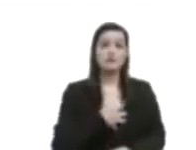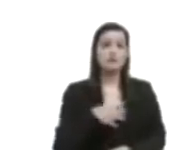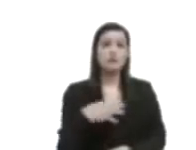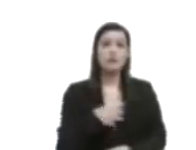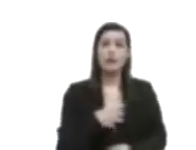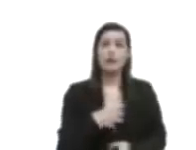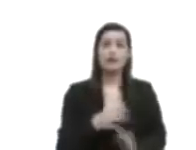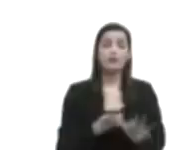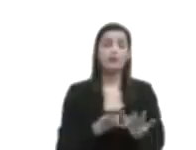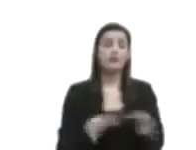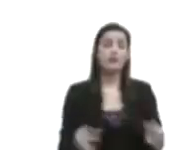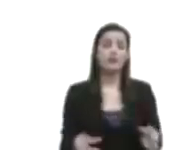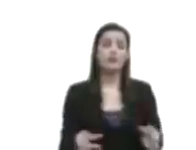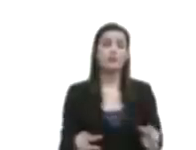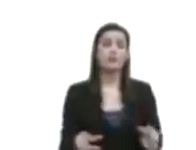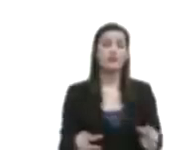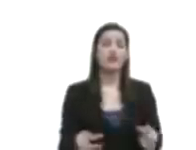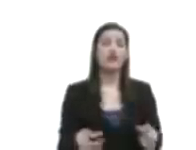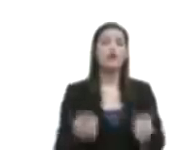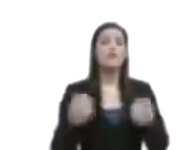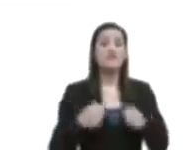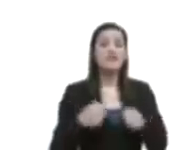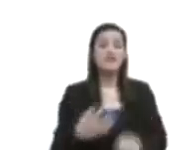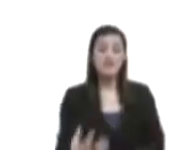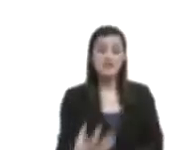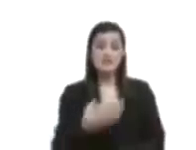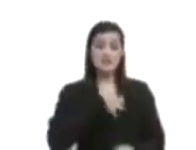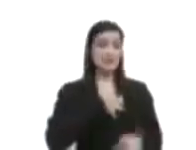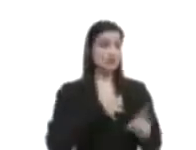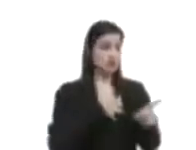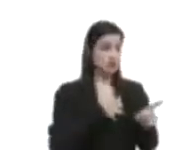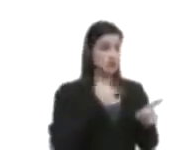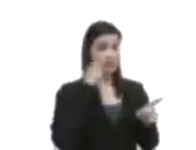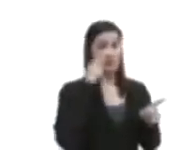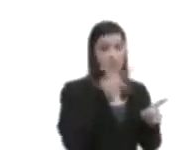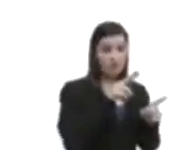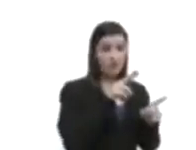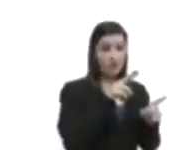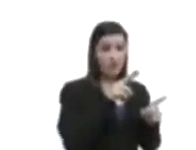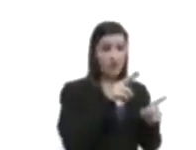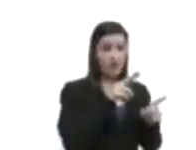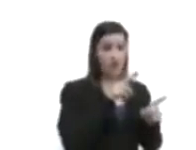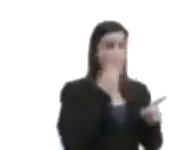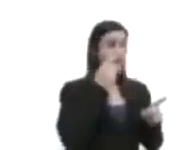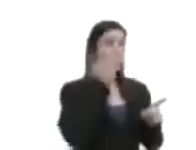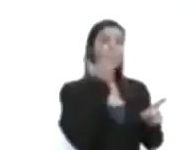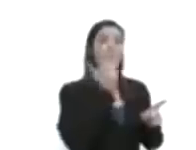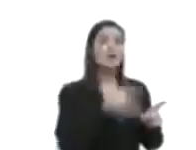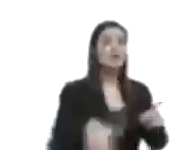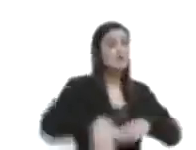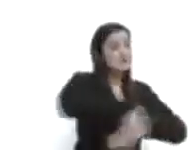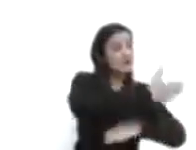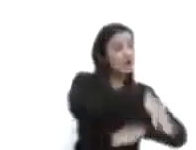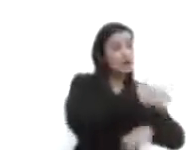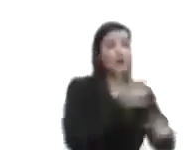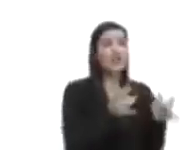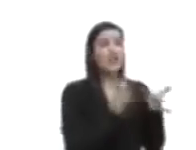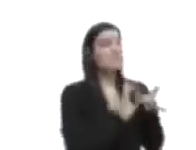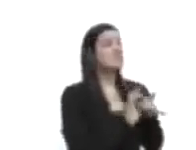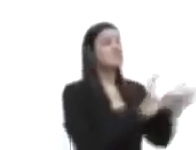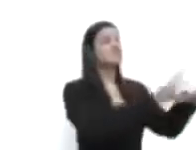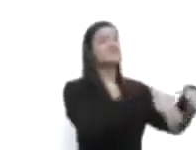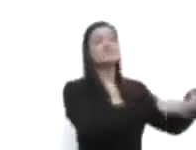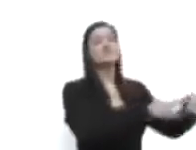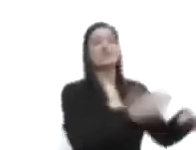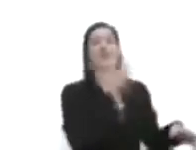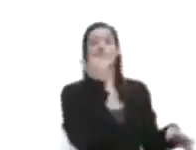de ação. Não adianta se condoer pela criança de rua e deixá-la passar fome. Não adianta se condoer pelo marido e não perdoá-lo pela